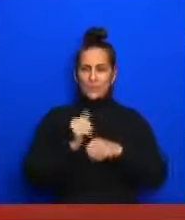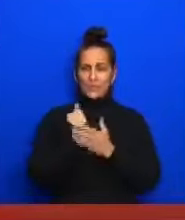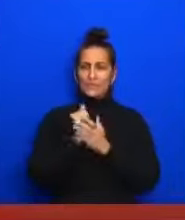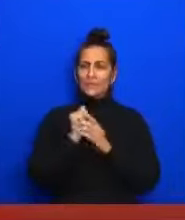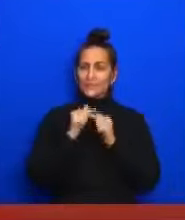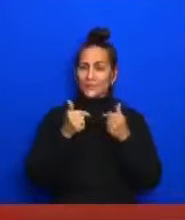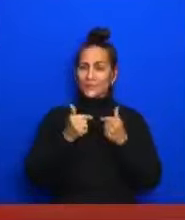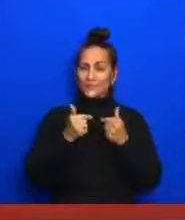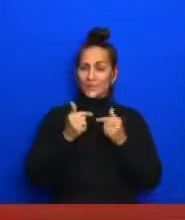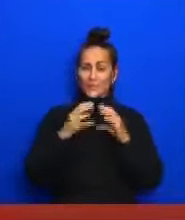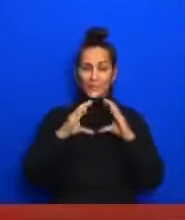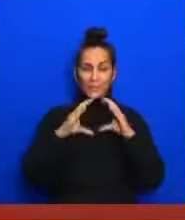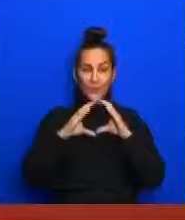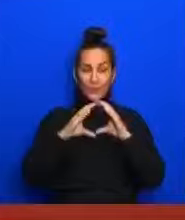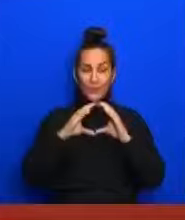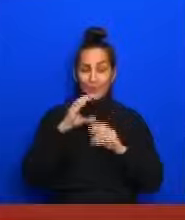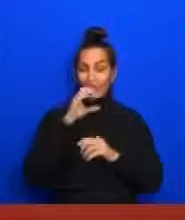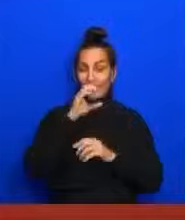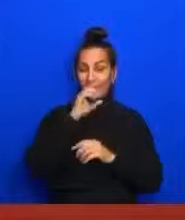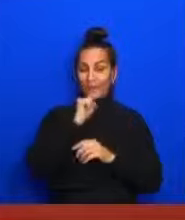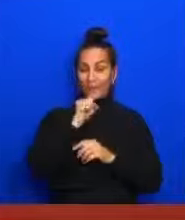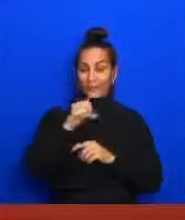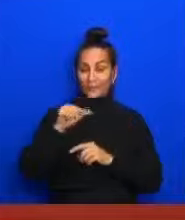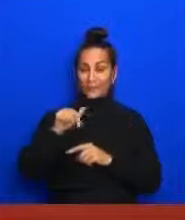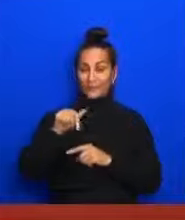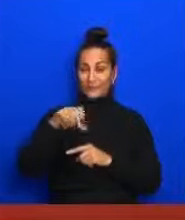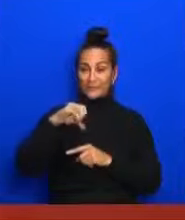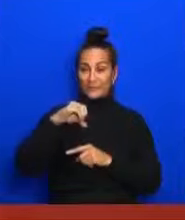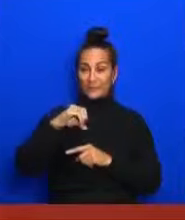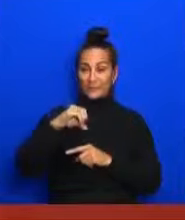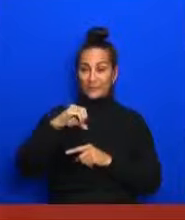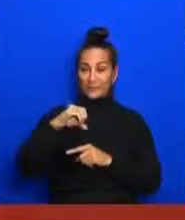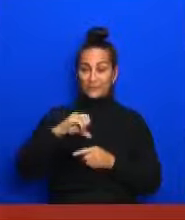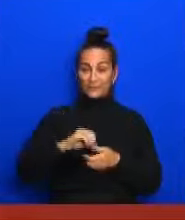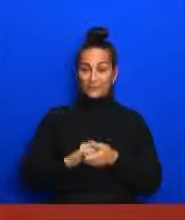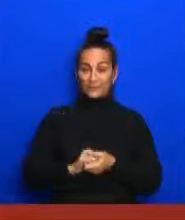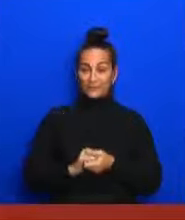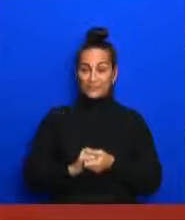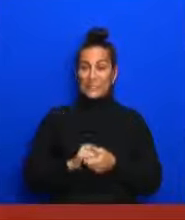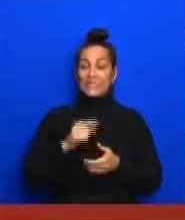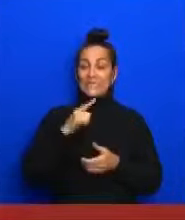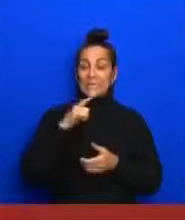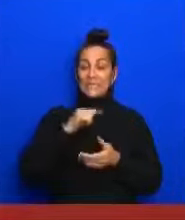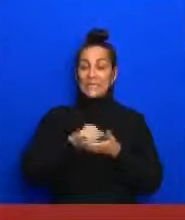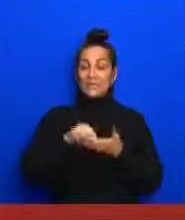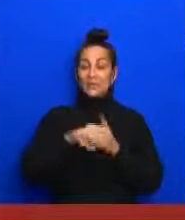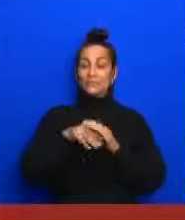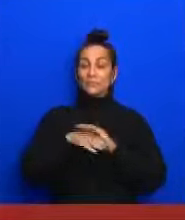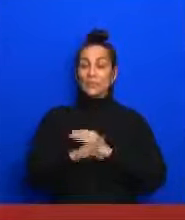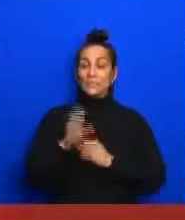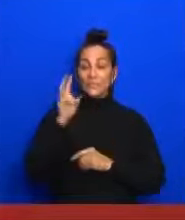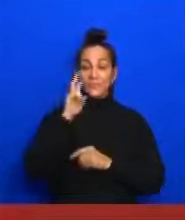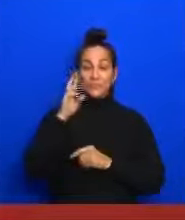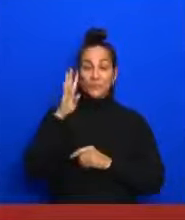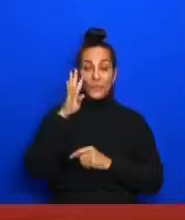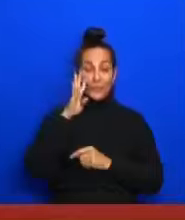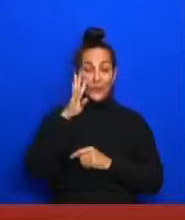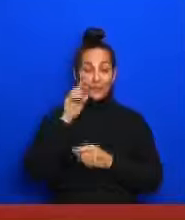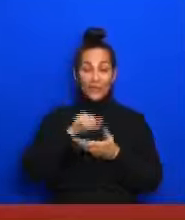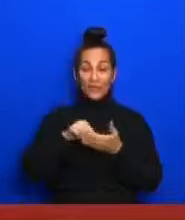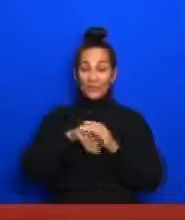Pode chamar que a sorte vem. Bola laranja 79, laranja número 79. Tem Loto Mania segunda, tem Loto Mania quarta,